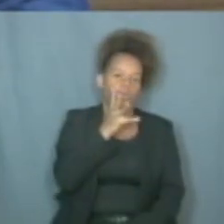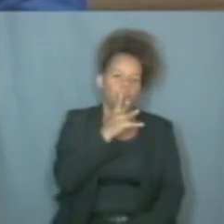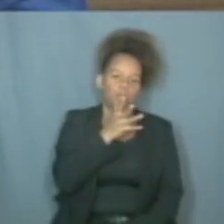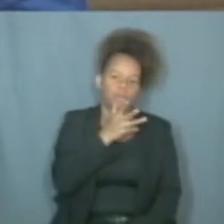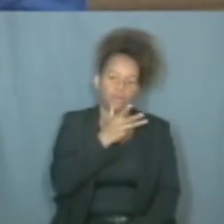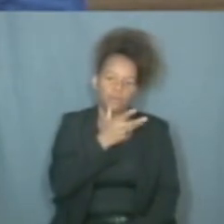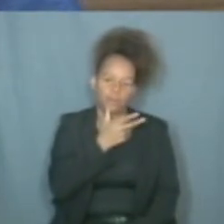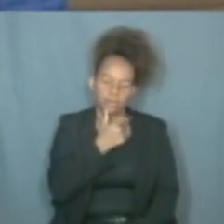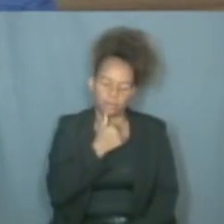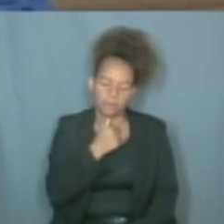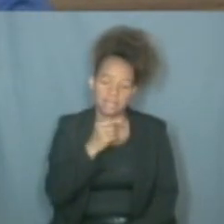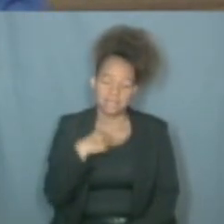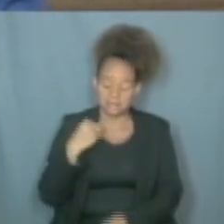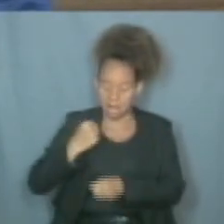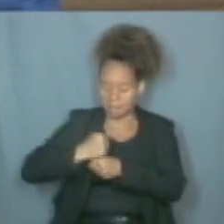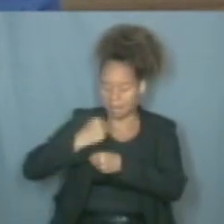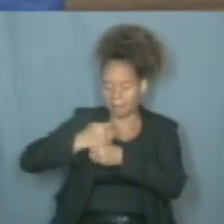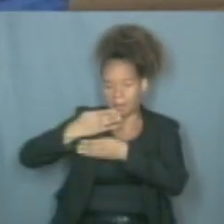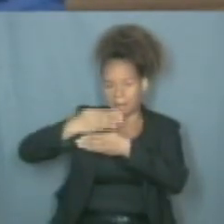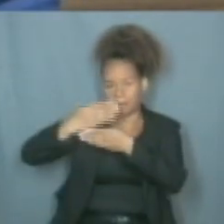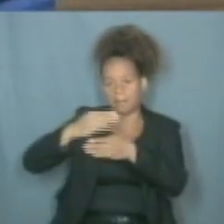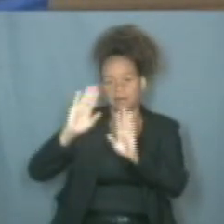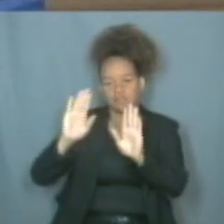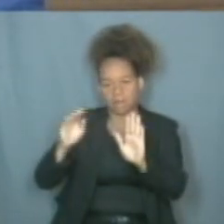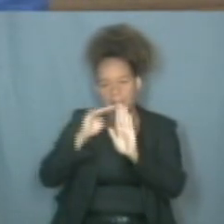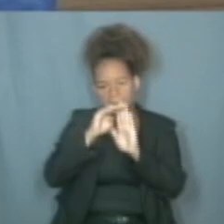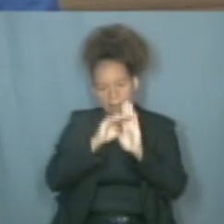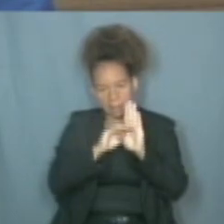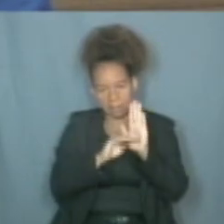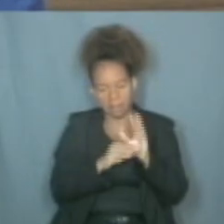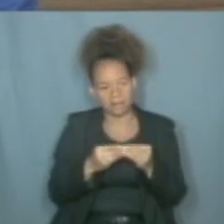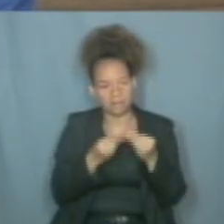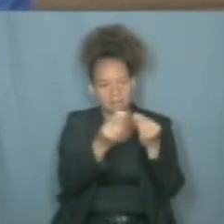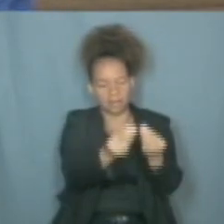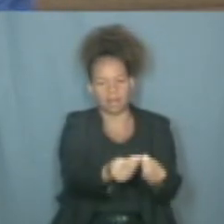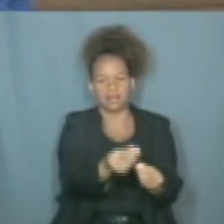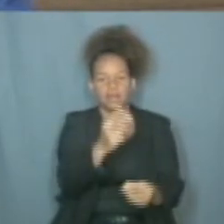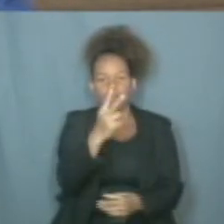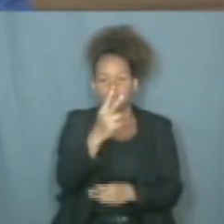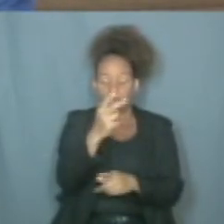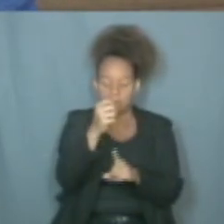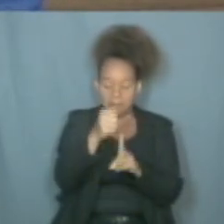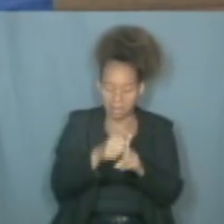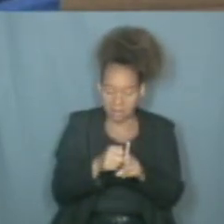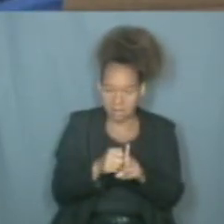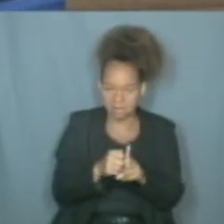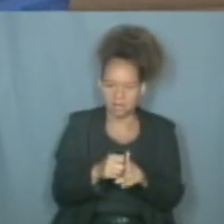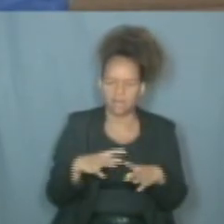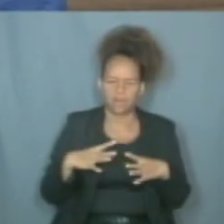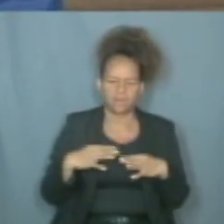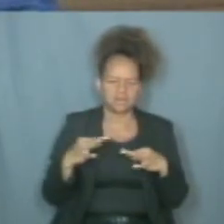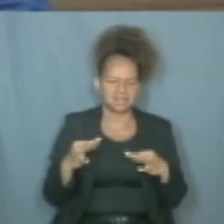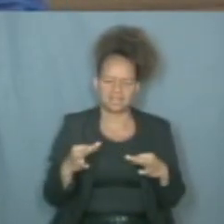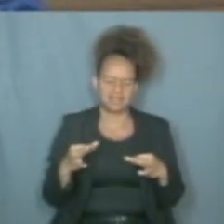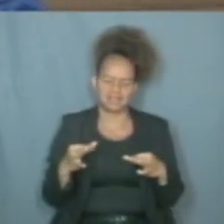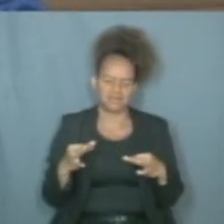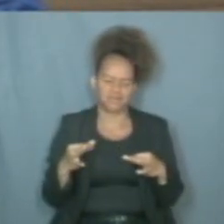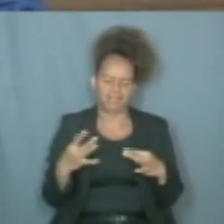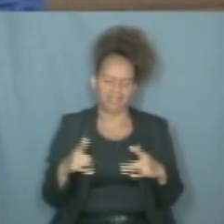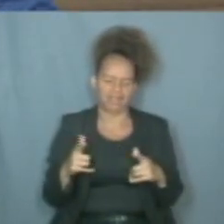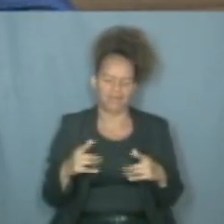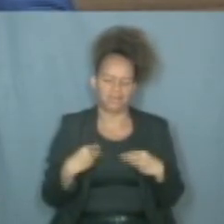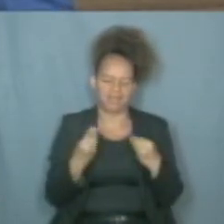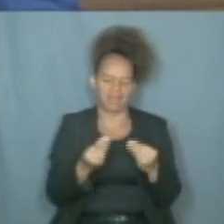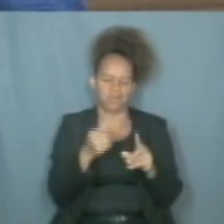vereadores? Se a obra está estabelecida para ser entregue, por exemplo, daqui a 2 meses, com certeza não vai ser entregue em 2